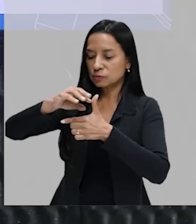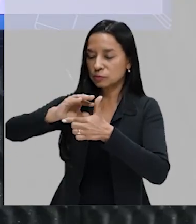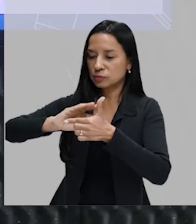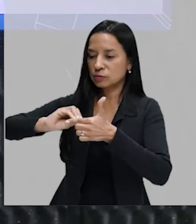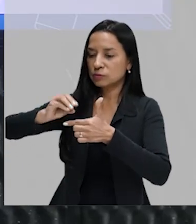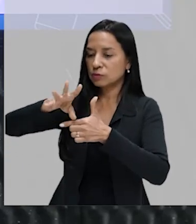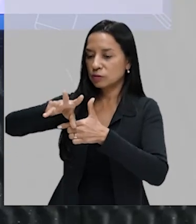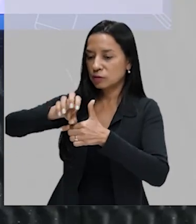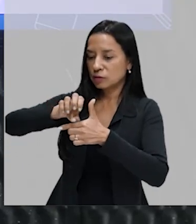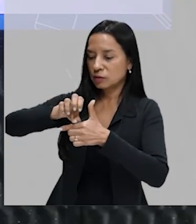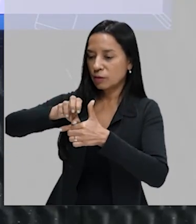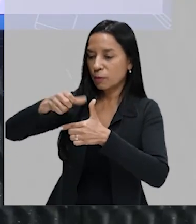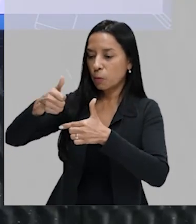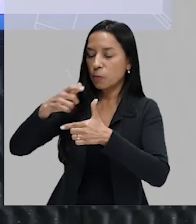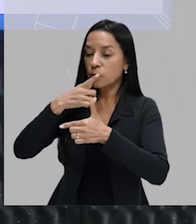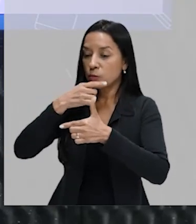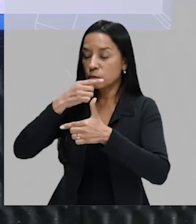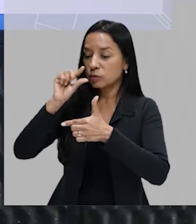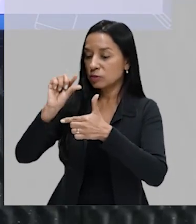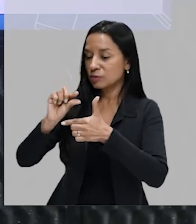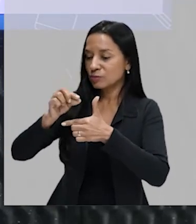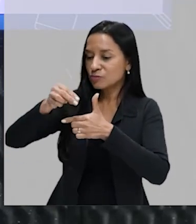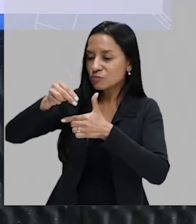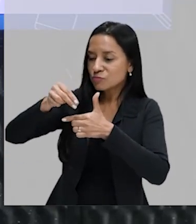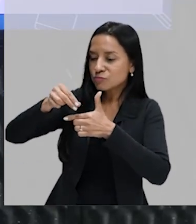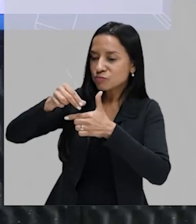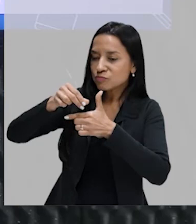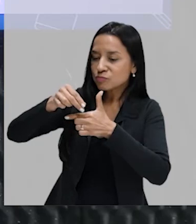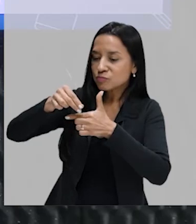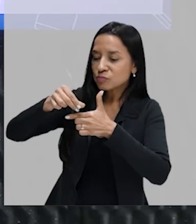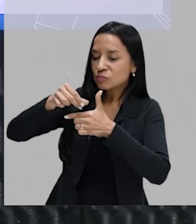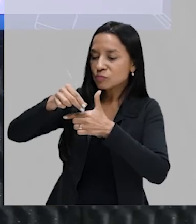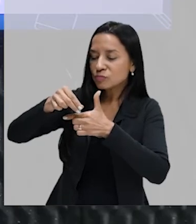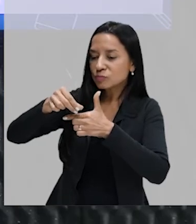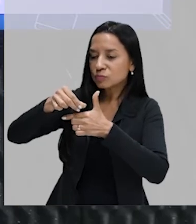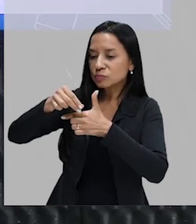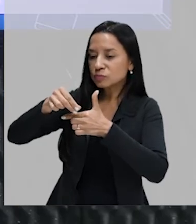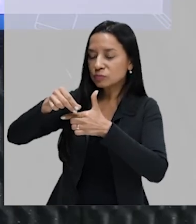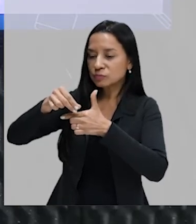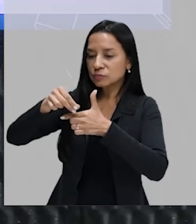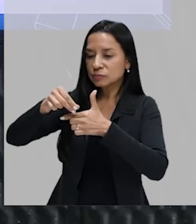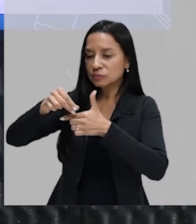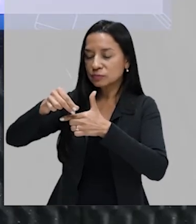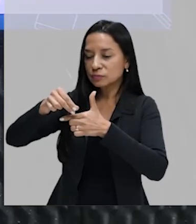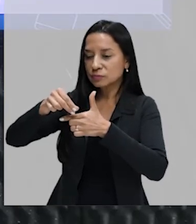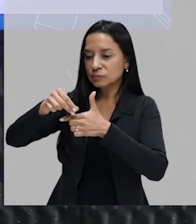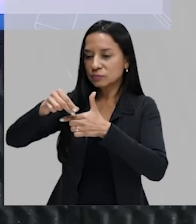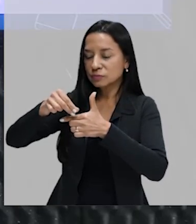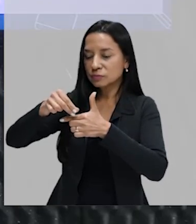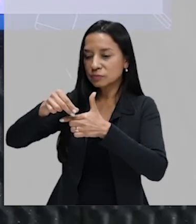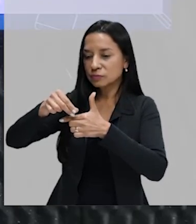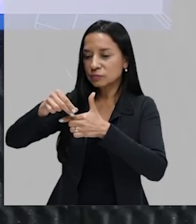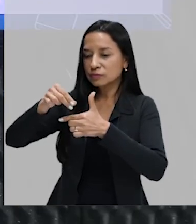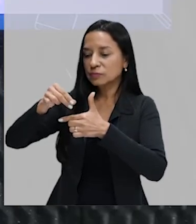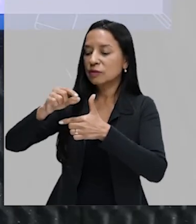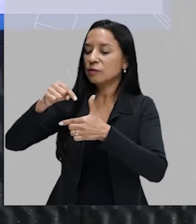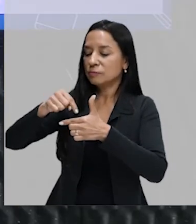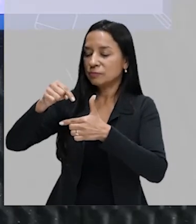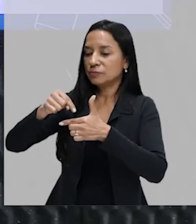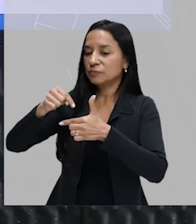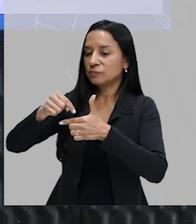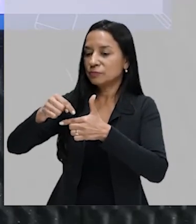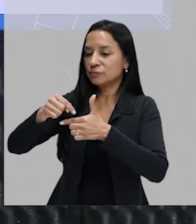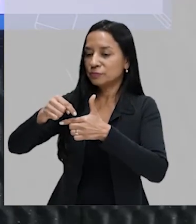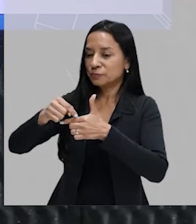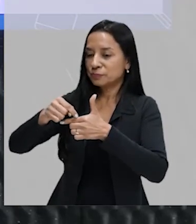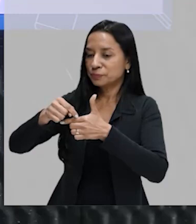receber um primeiro líquido, que é o líquido seminal, que é produzido pela glândula seminal. Nesse líquido tem nutrientes